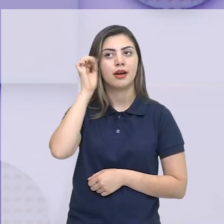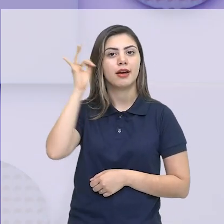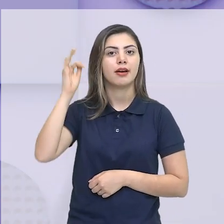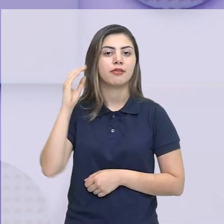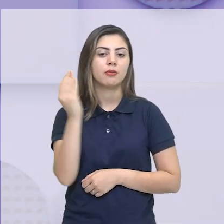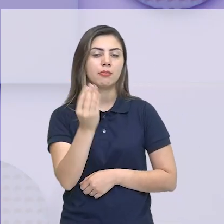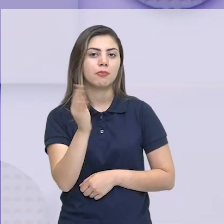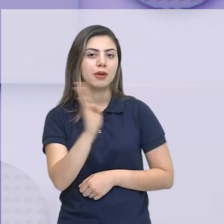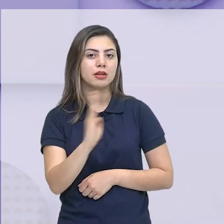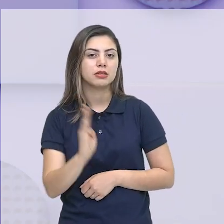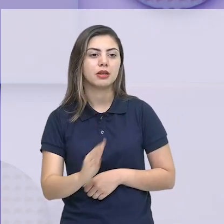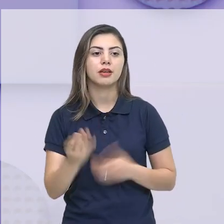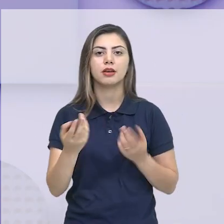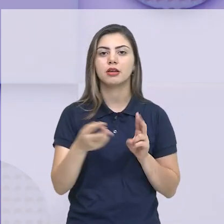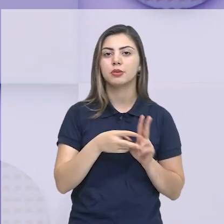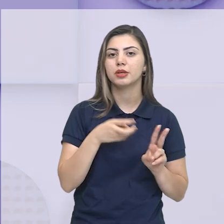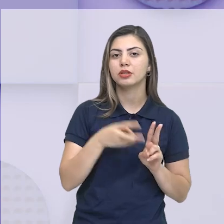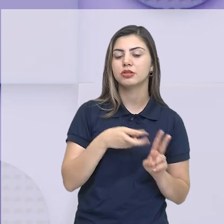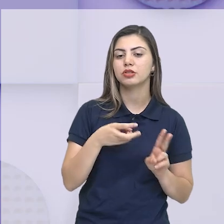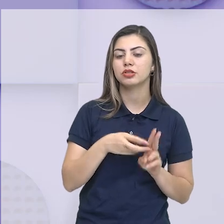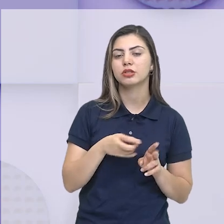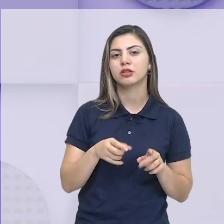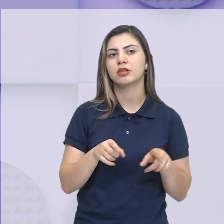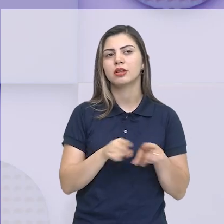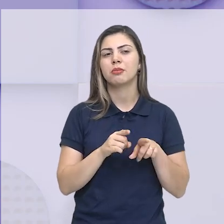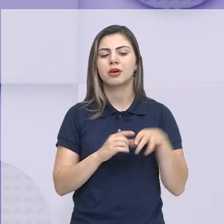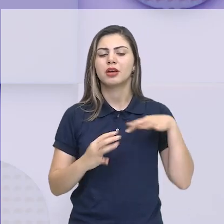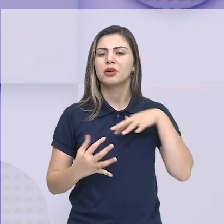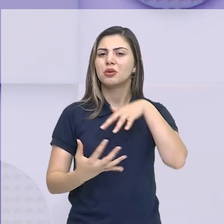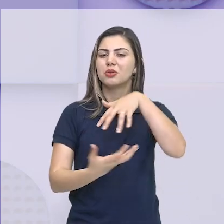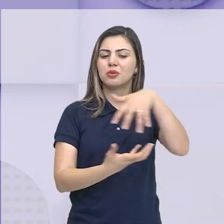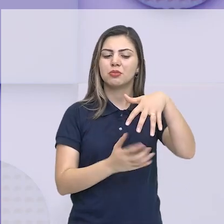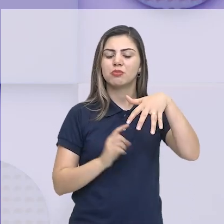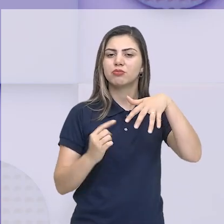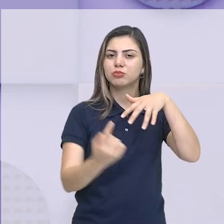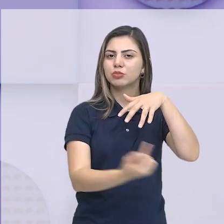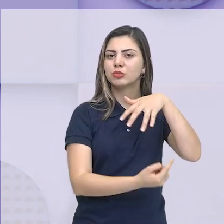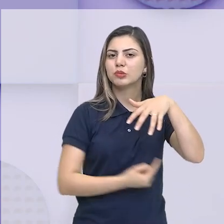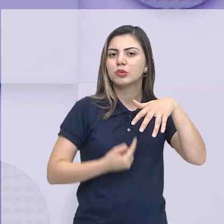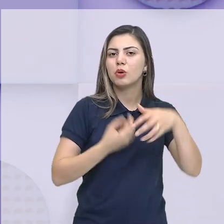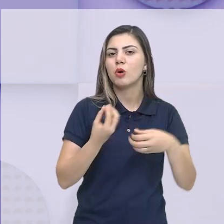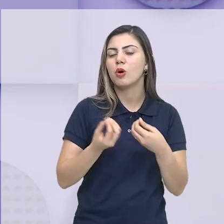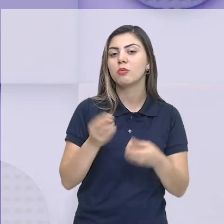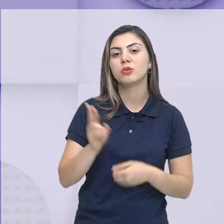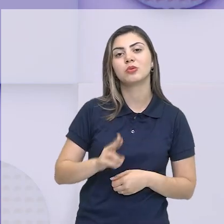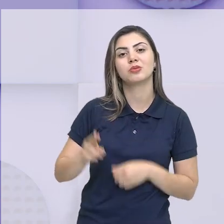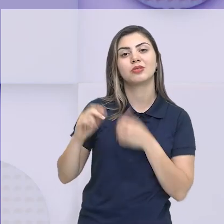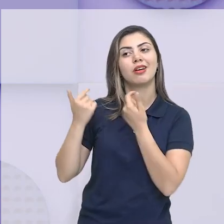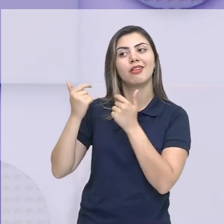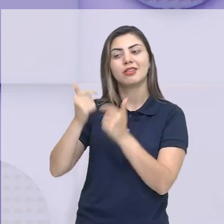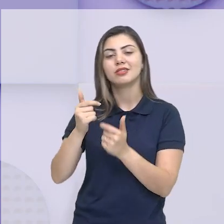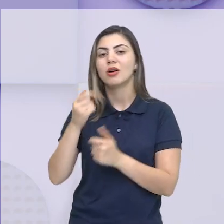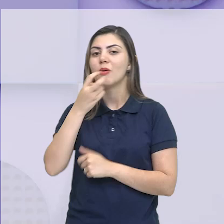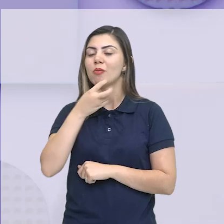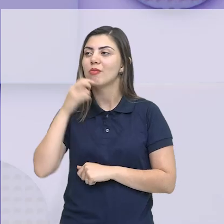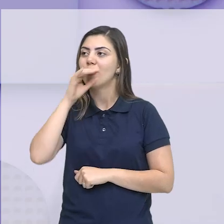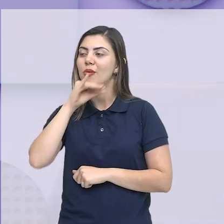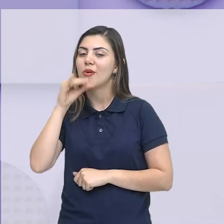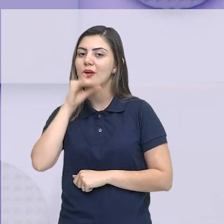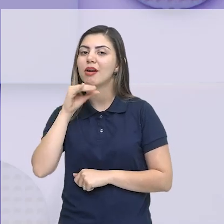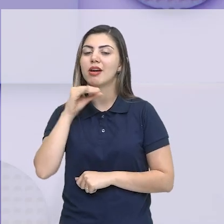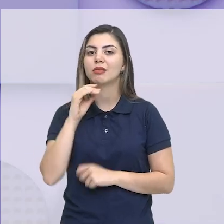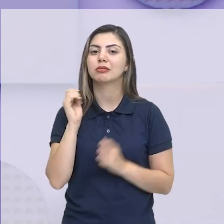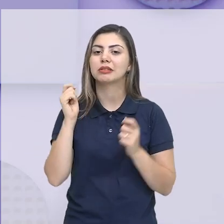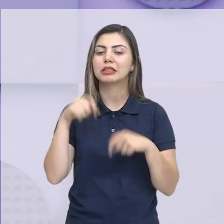afro-brasileiras, indígenas e em outros lugares do mundo que vão se utilizar da tradição oral como uma